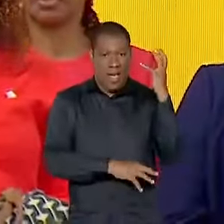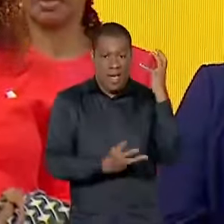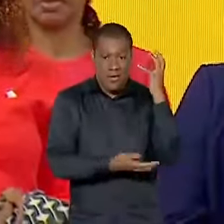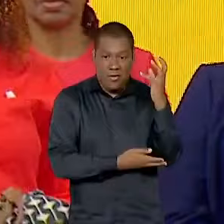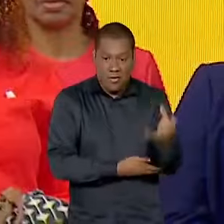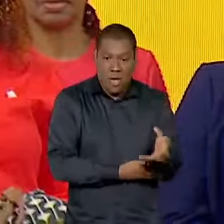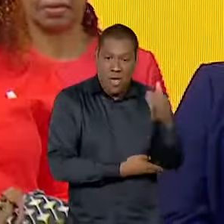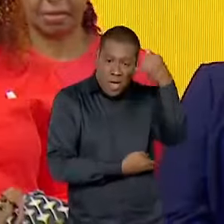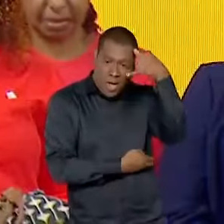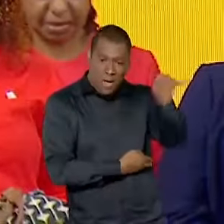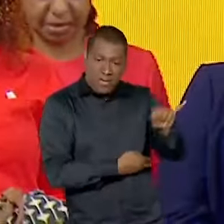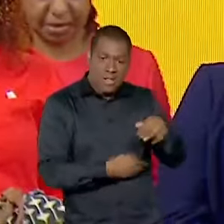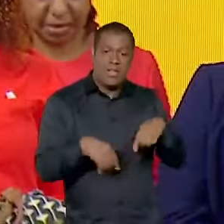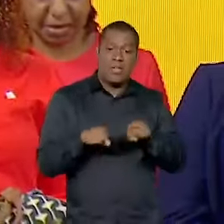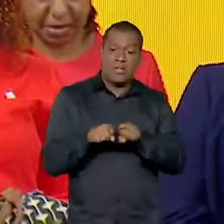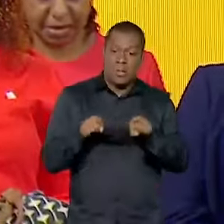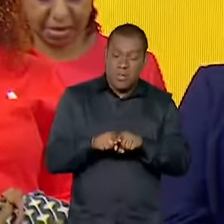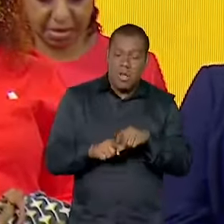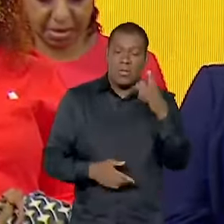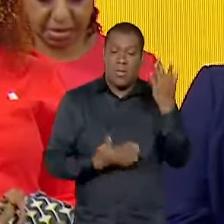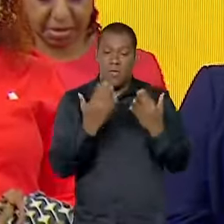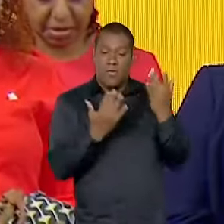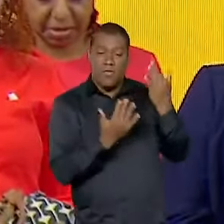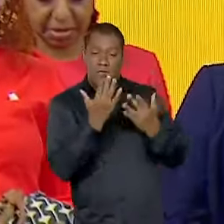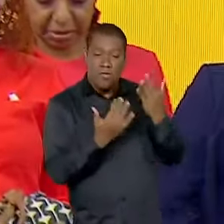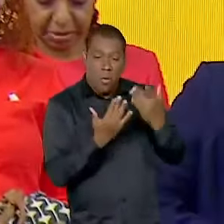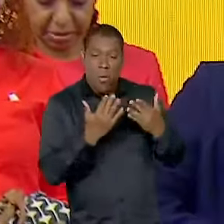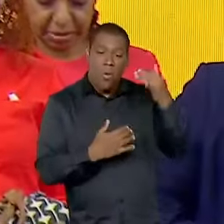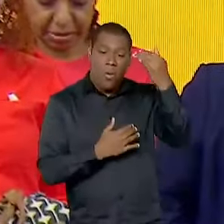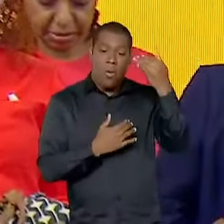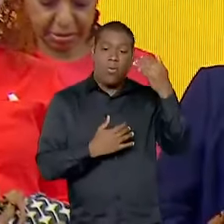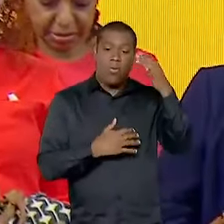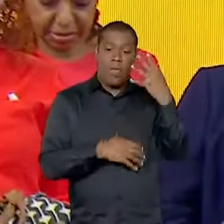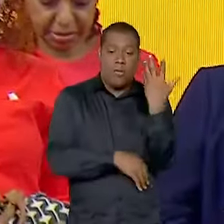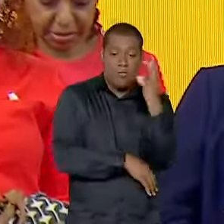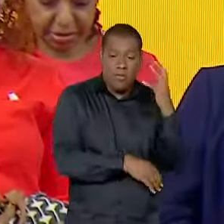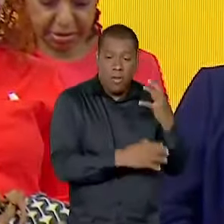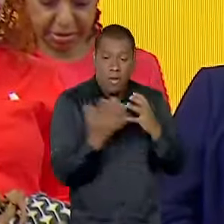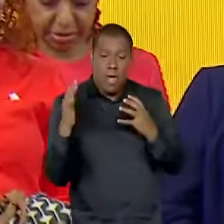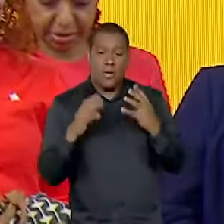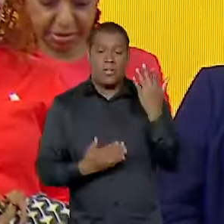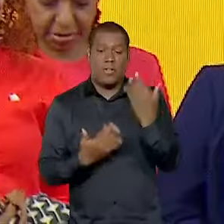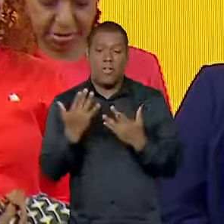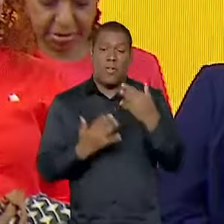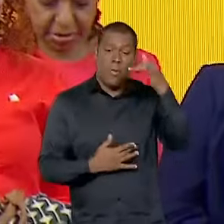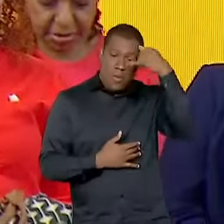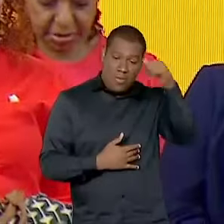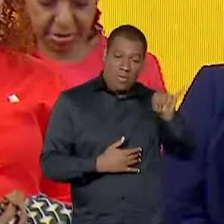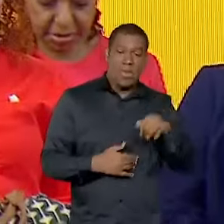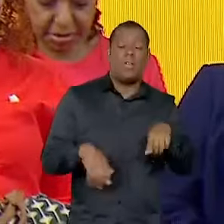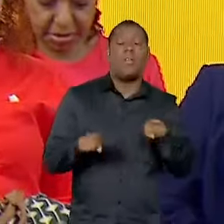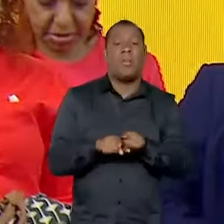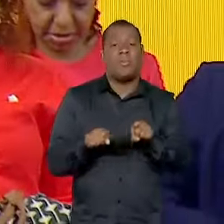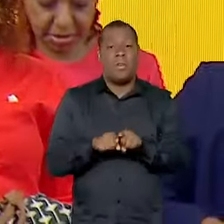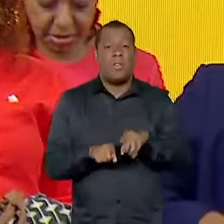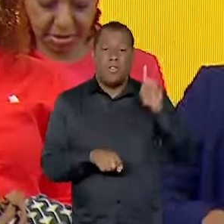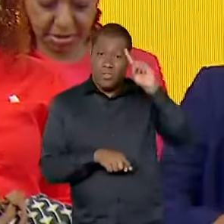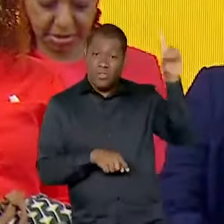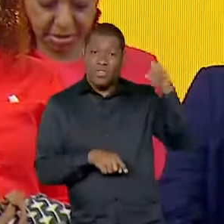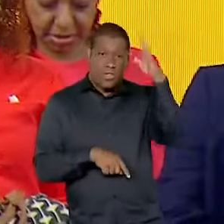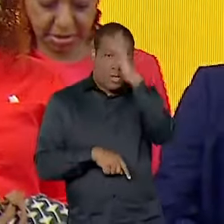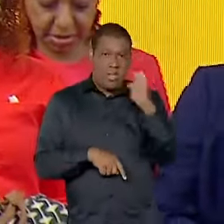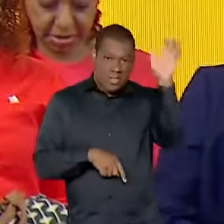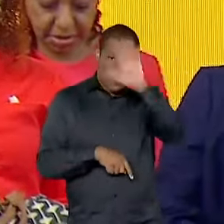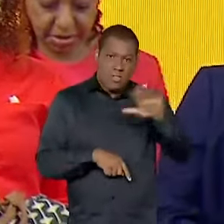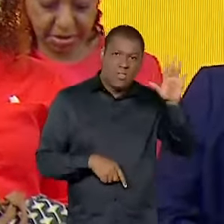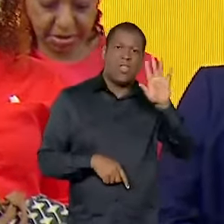florestas. Portanto, hoje é um dia importante, mas também é o Dia Nacional de Valorização dos Povos